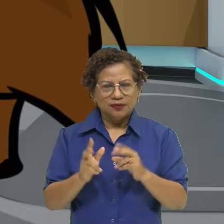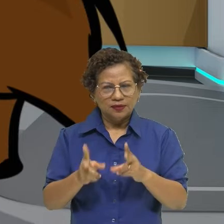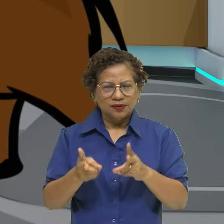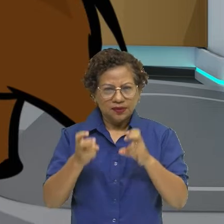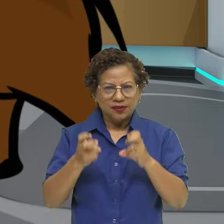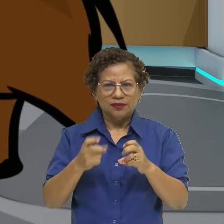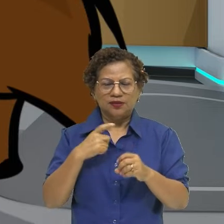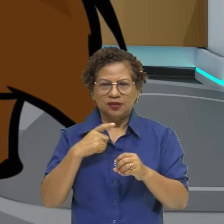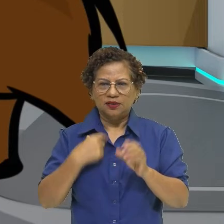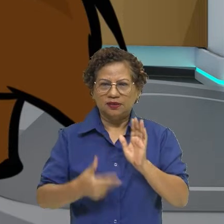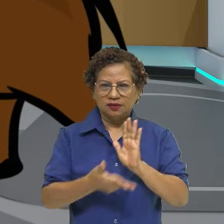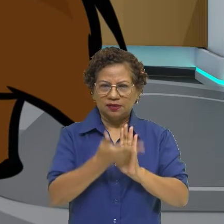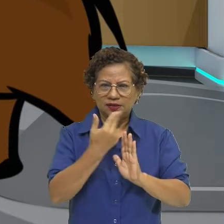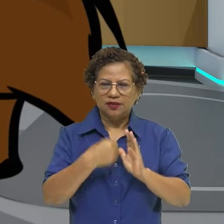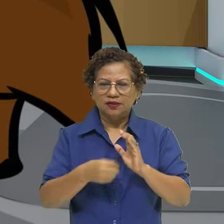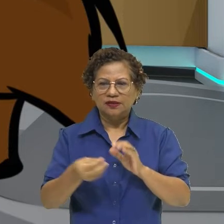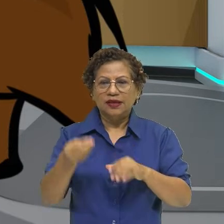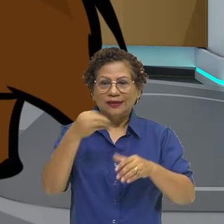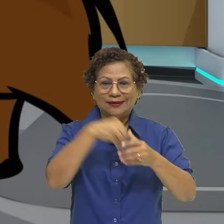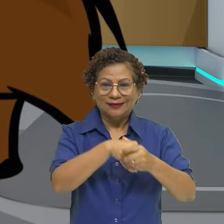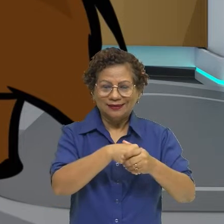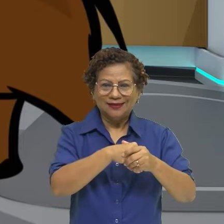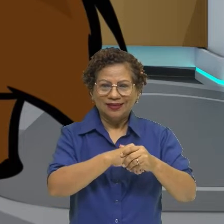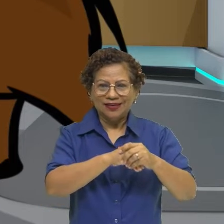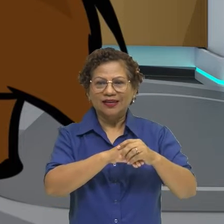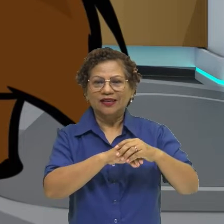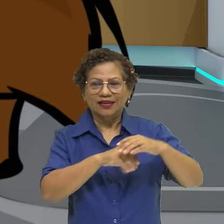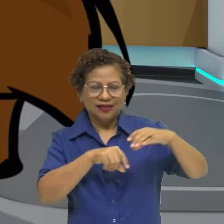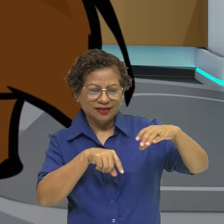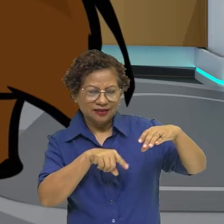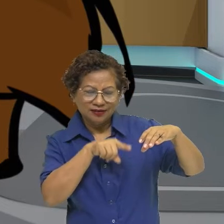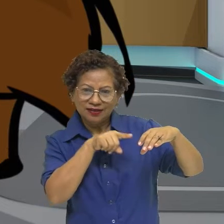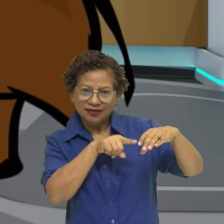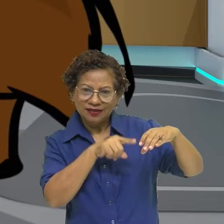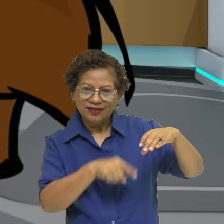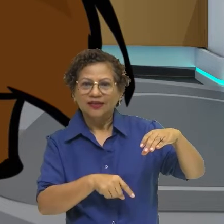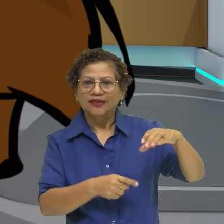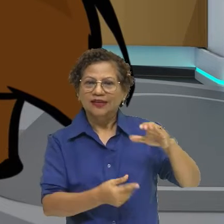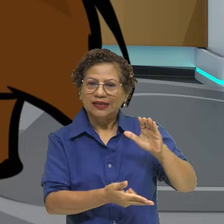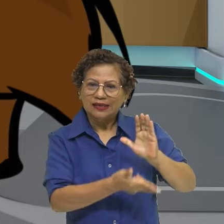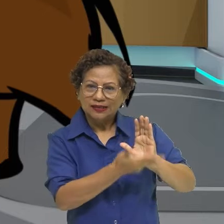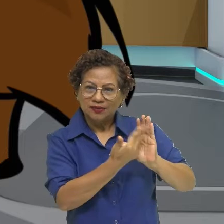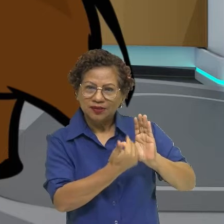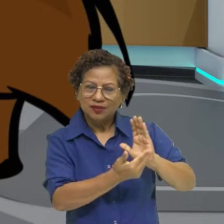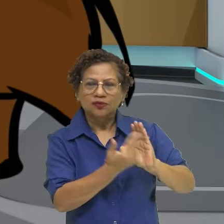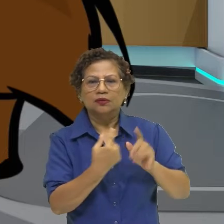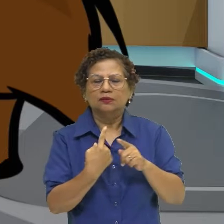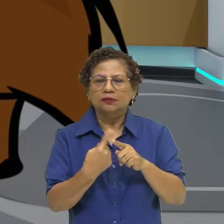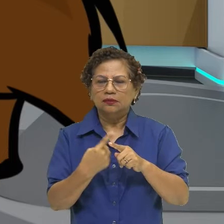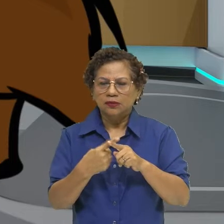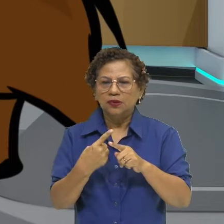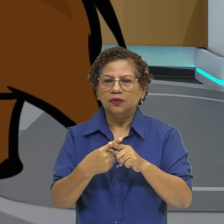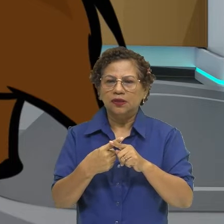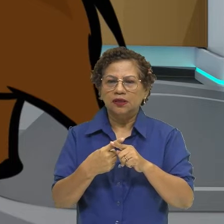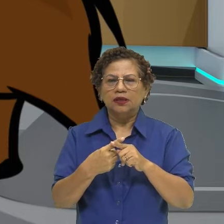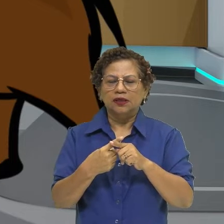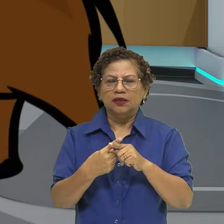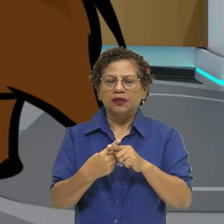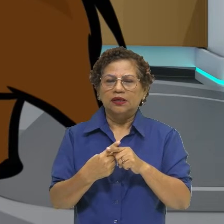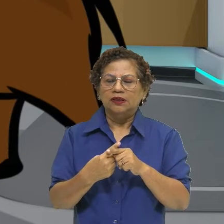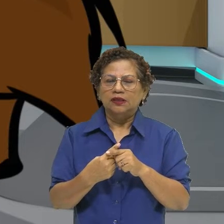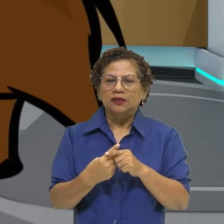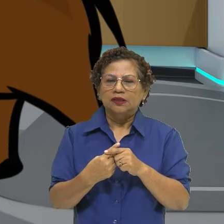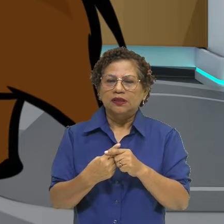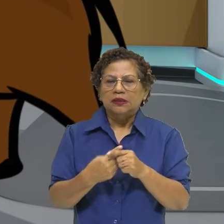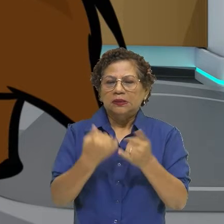nas cavernas, o estilo de pintura naturalista, porque eles chegavam o mais próximo possível